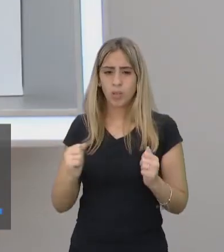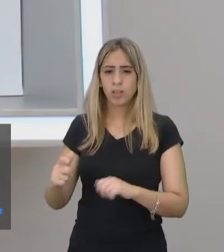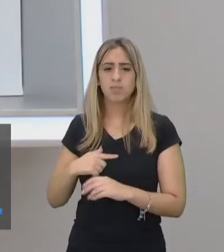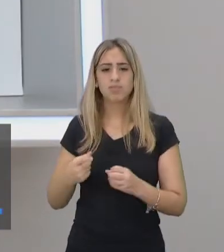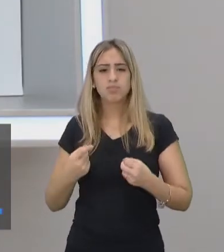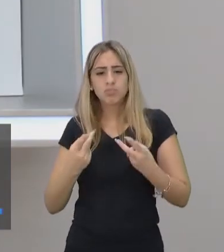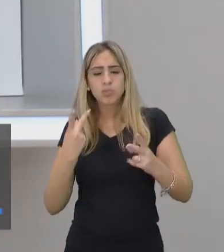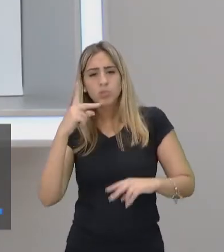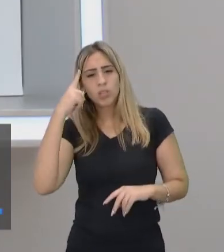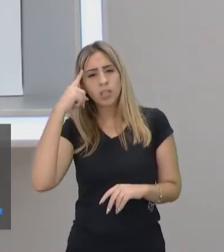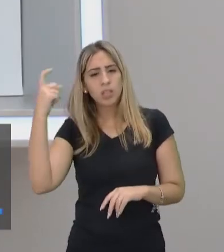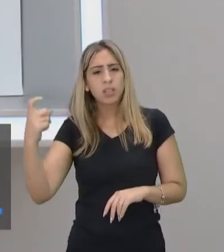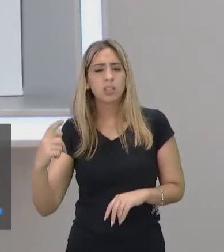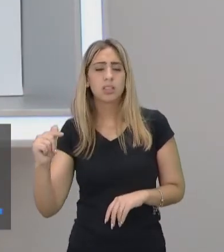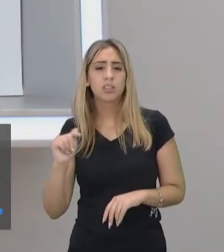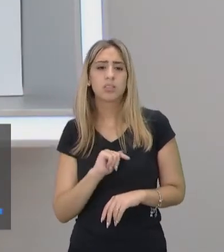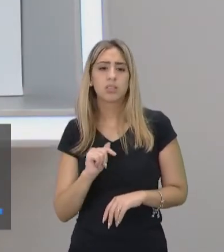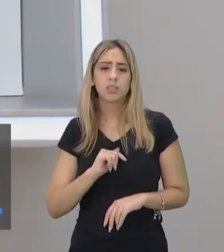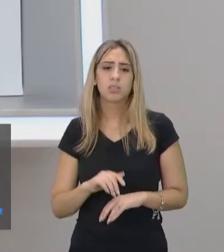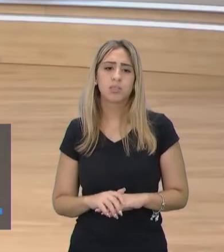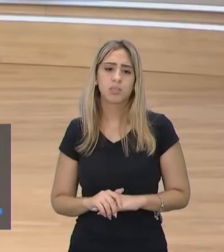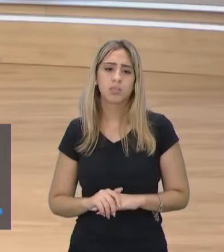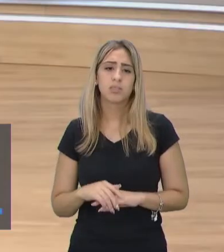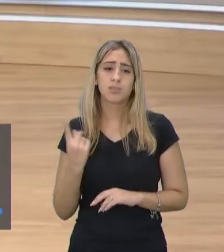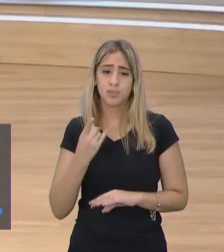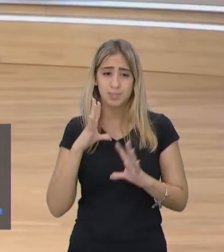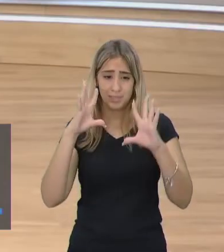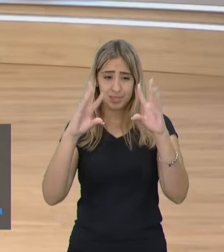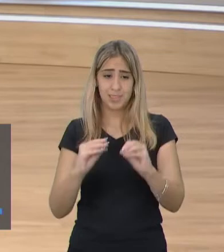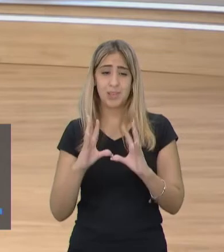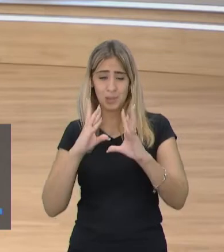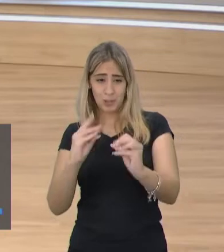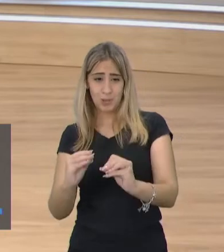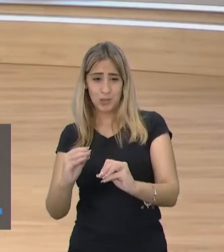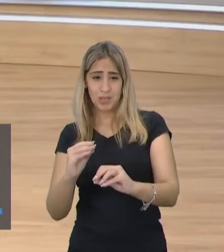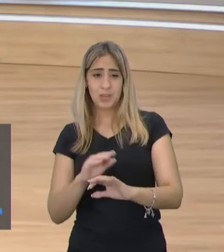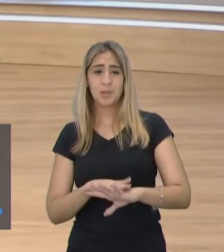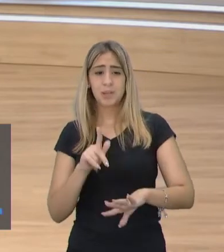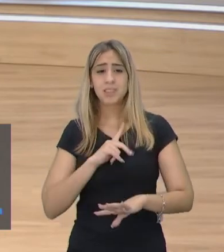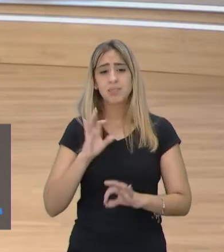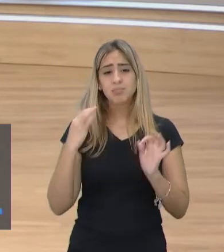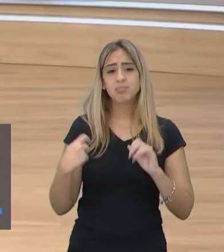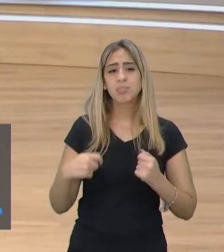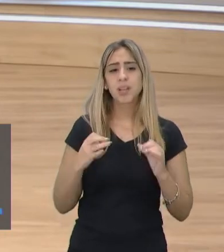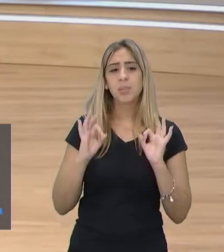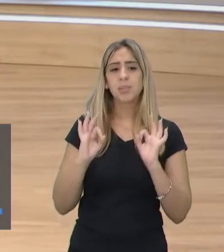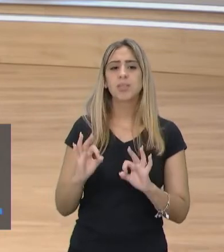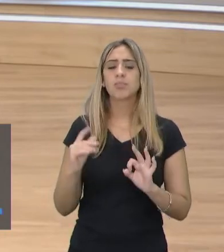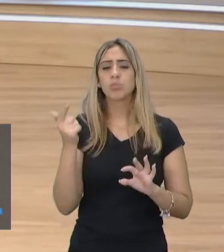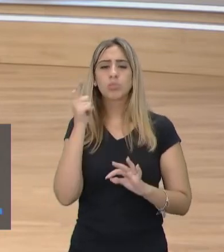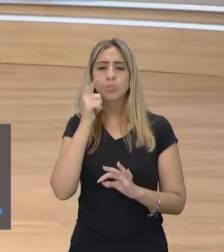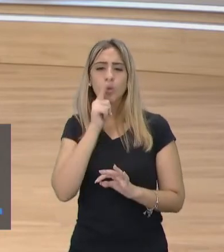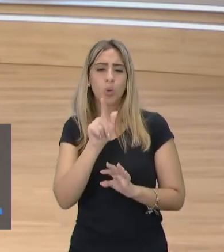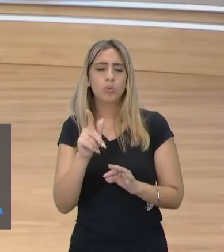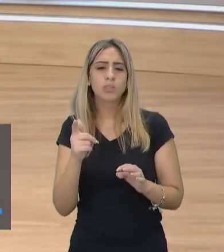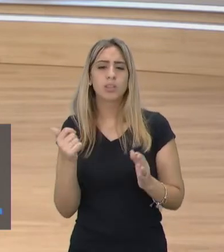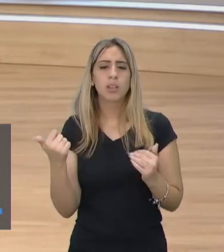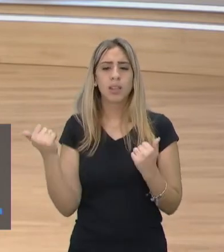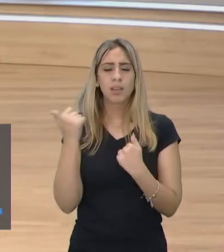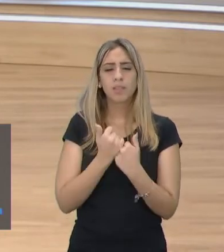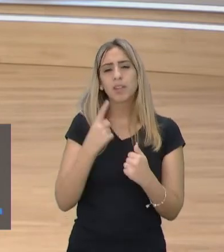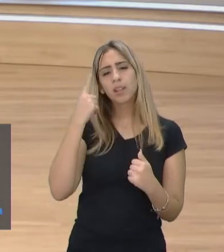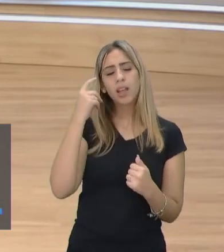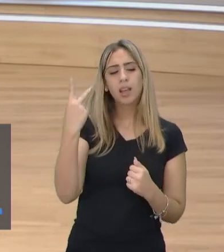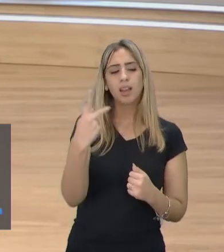ideia, é isso. Acho que você desligou tudo, Pronto, mas vamos lá. tudo. Ele tem mesmo que conseguir, né, vender a ideia